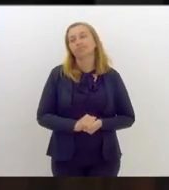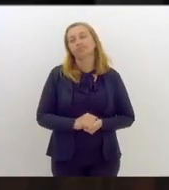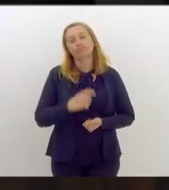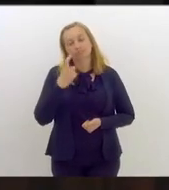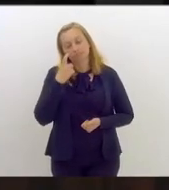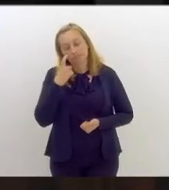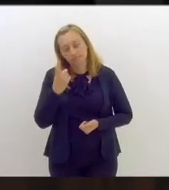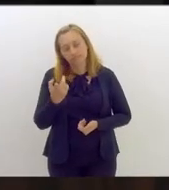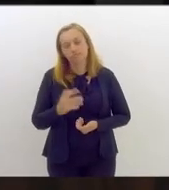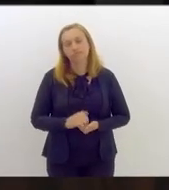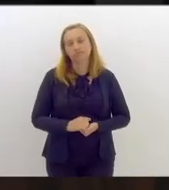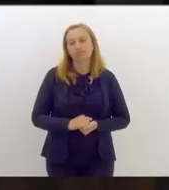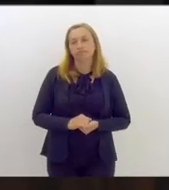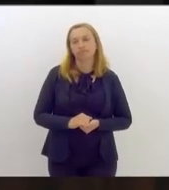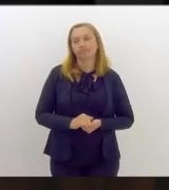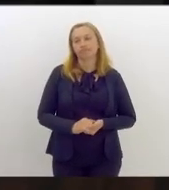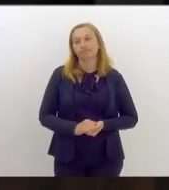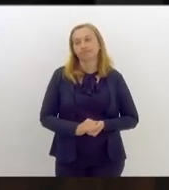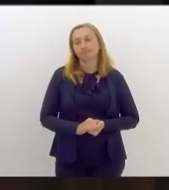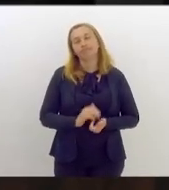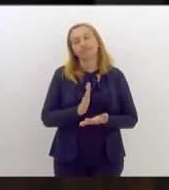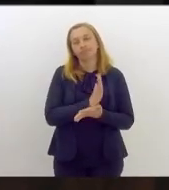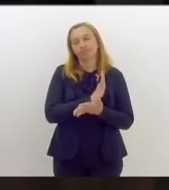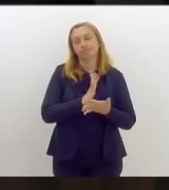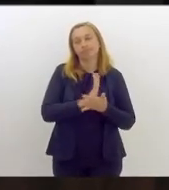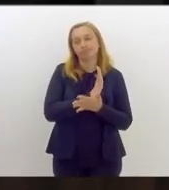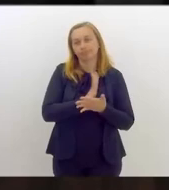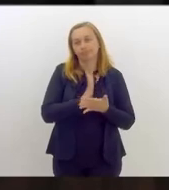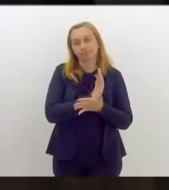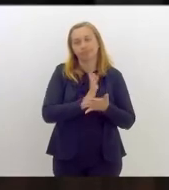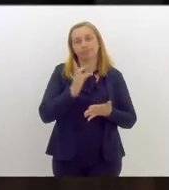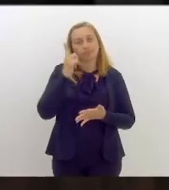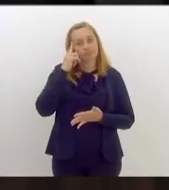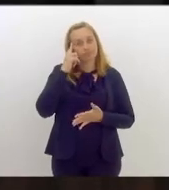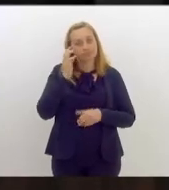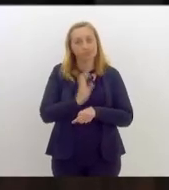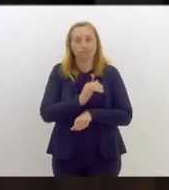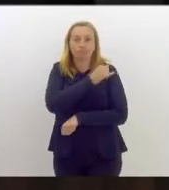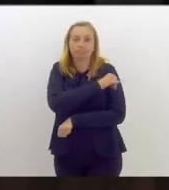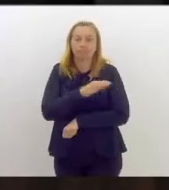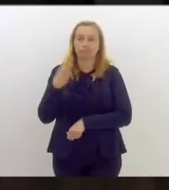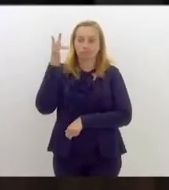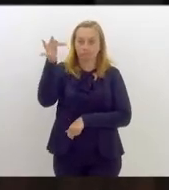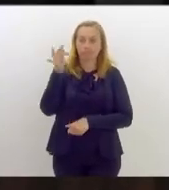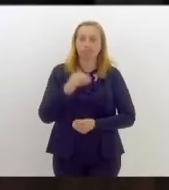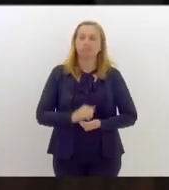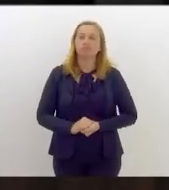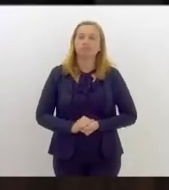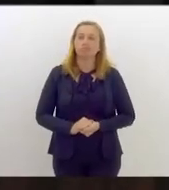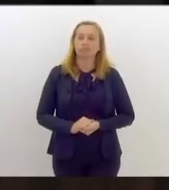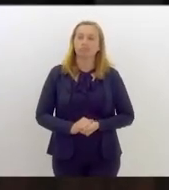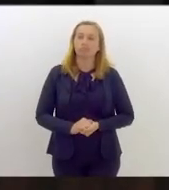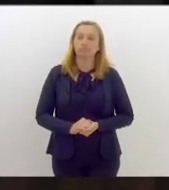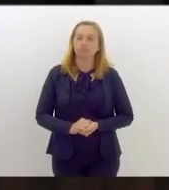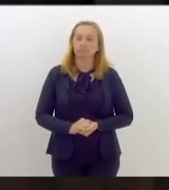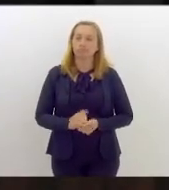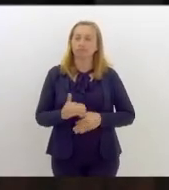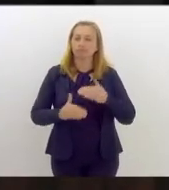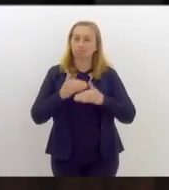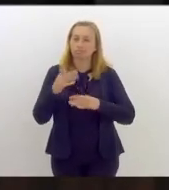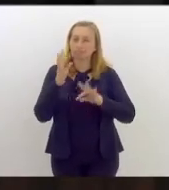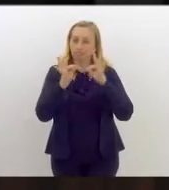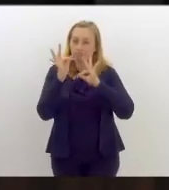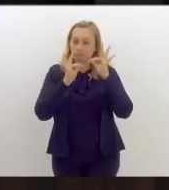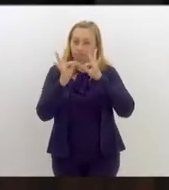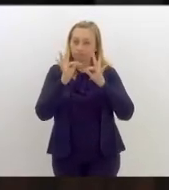Vejo alguém ou alguns pensando no Estado do Rio de Janeiro para o futuro, com desenvolvimento